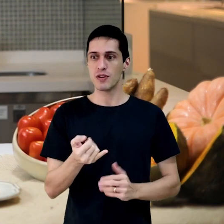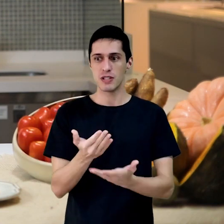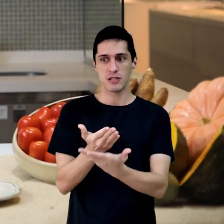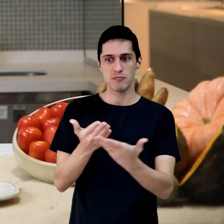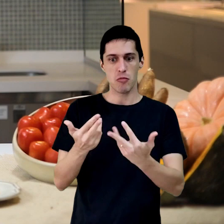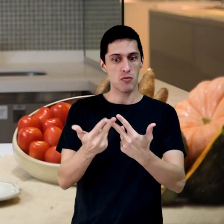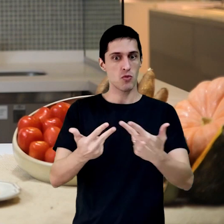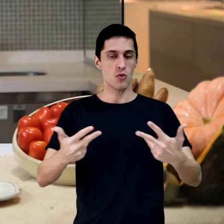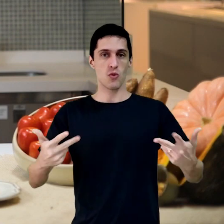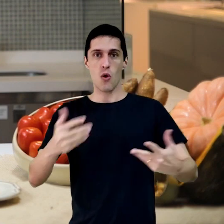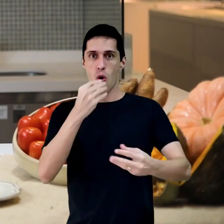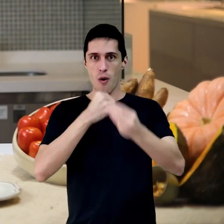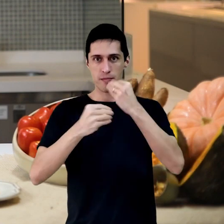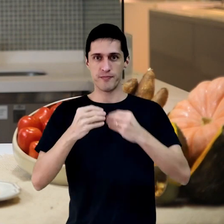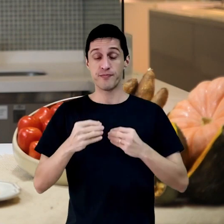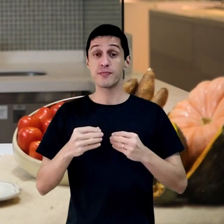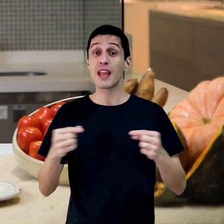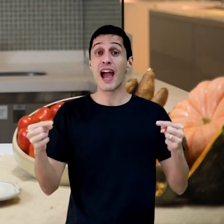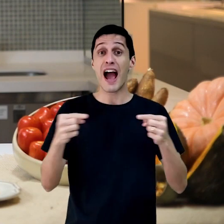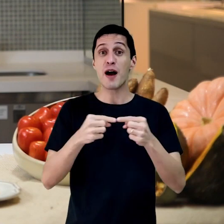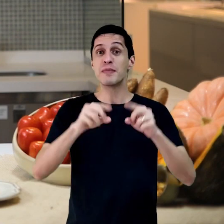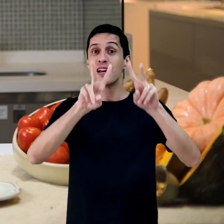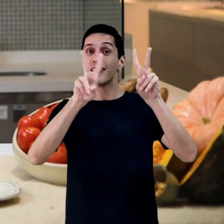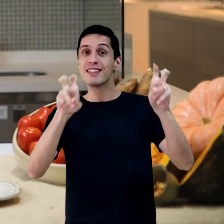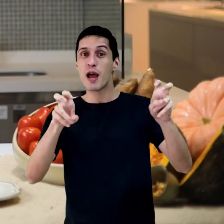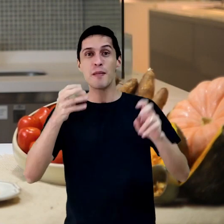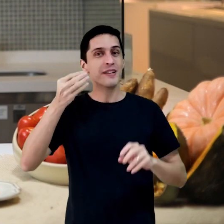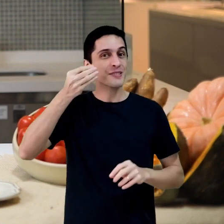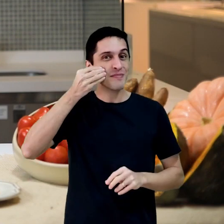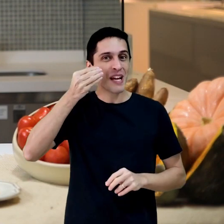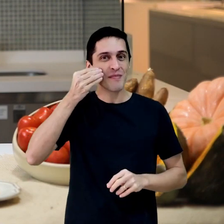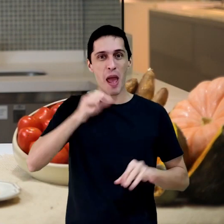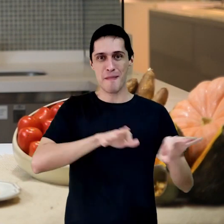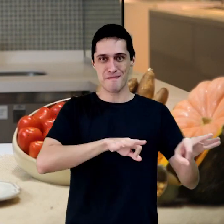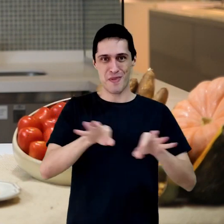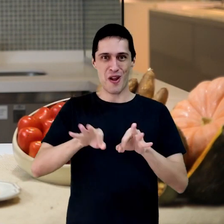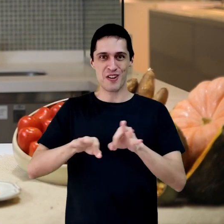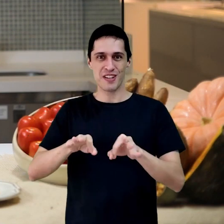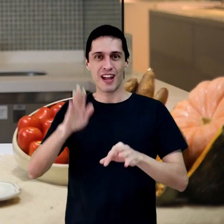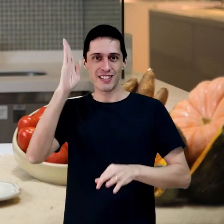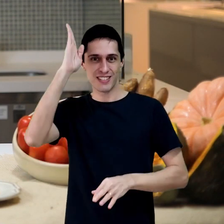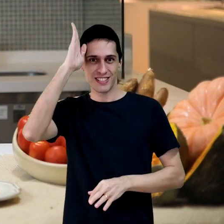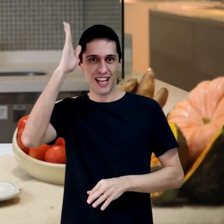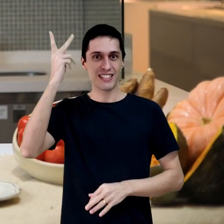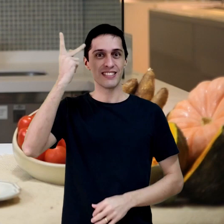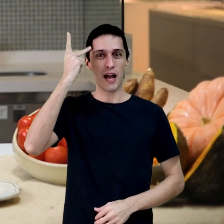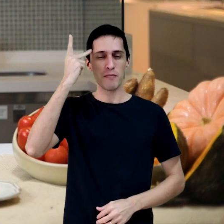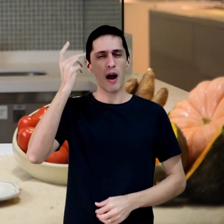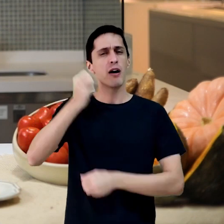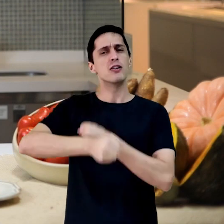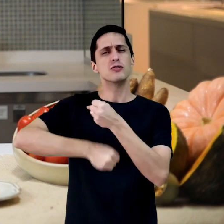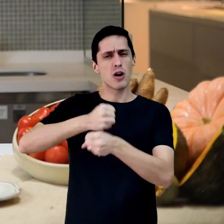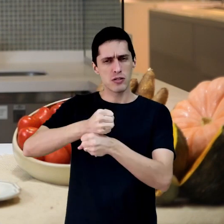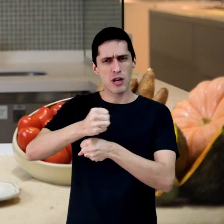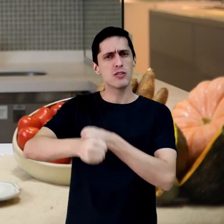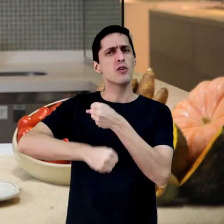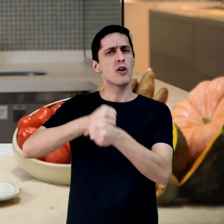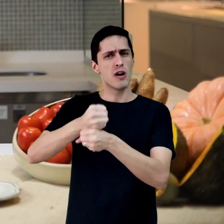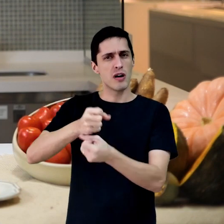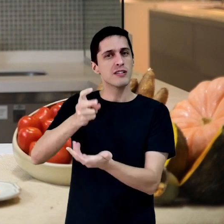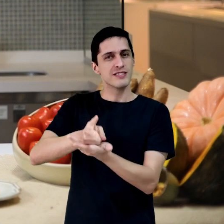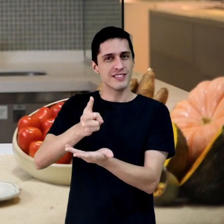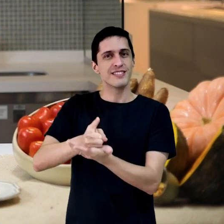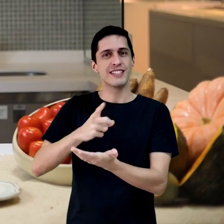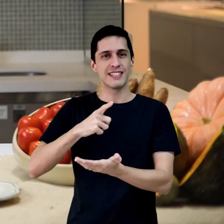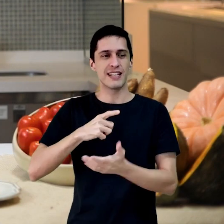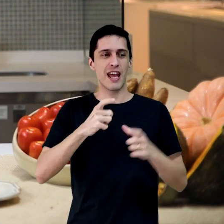faz parte do Experimenta, o projeto de alimentação do Sesc São Paulo, que acontece todos os anos em todas as unidades